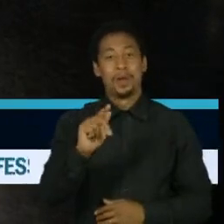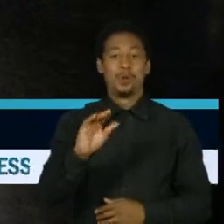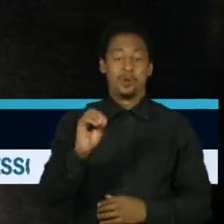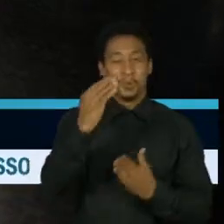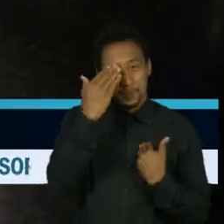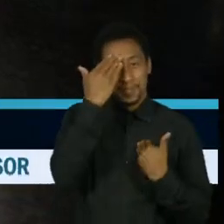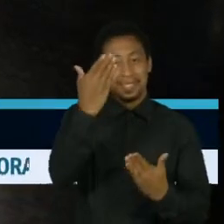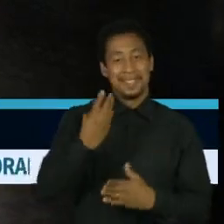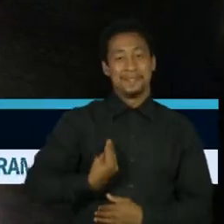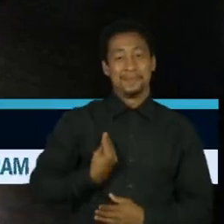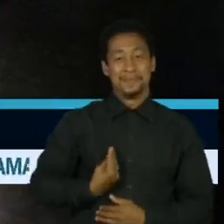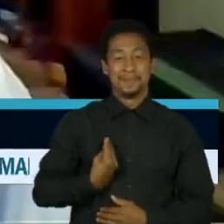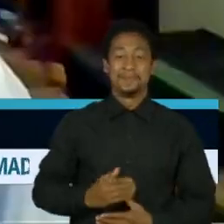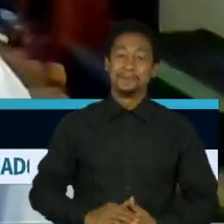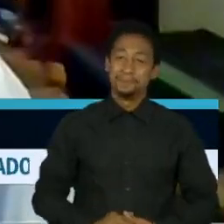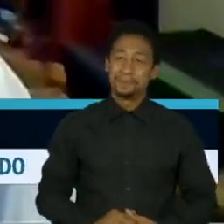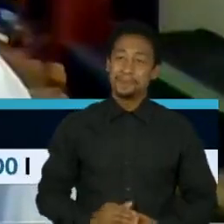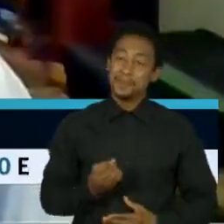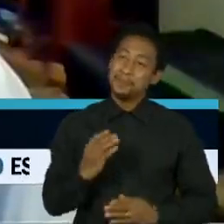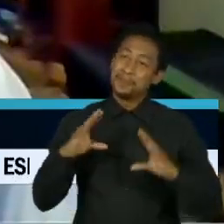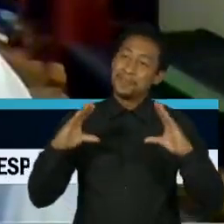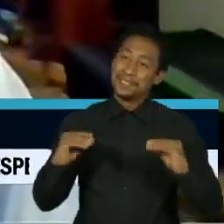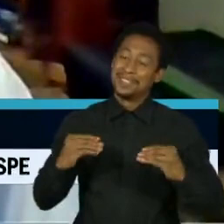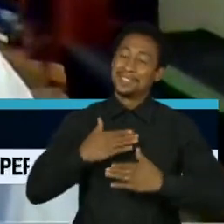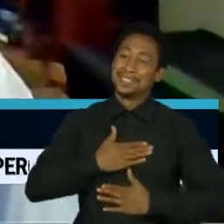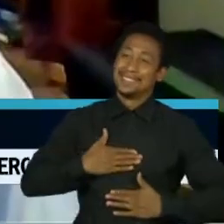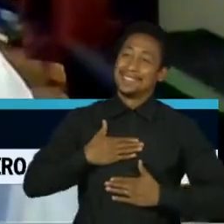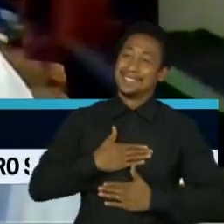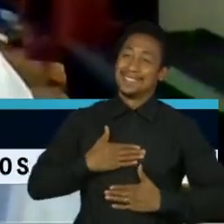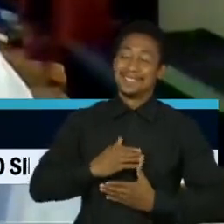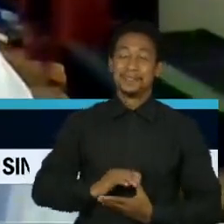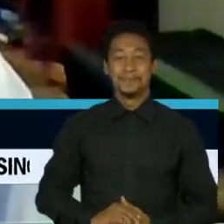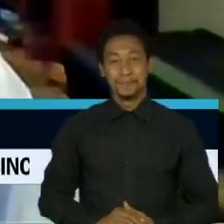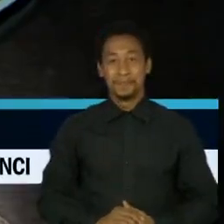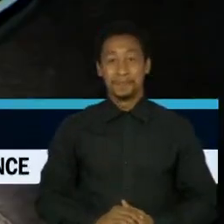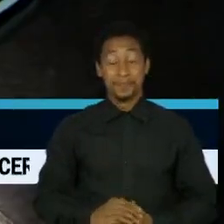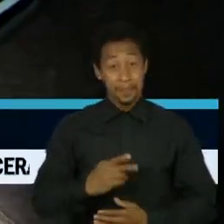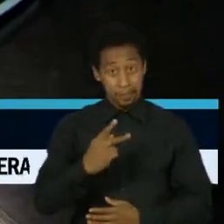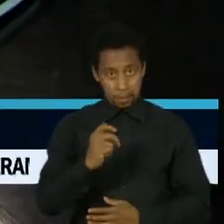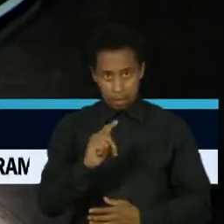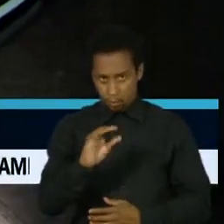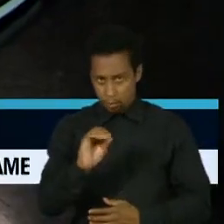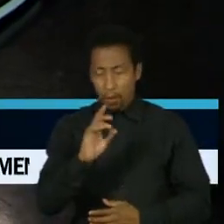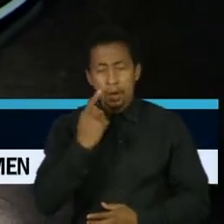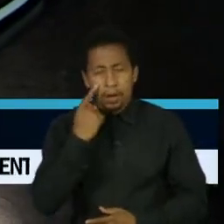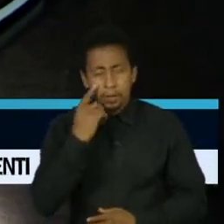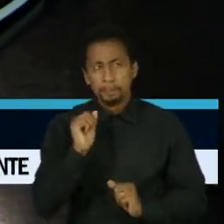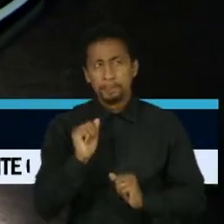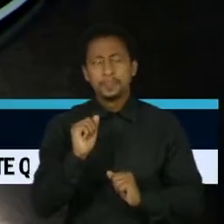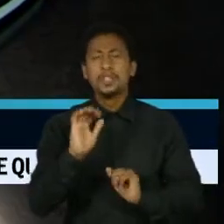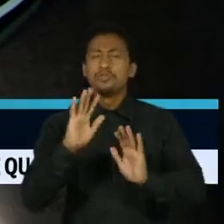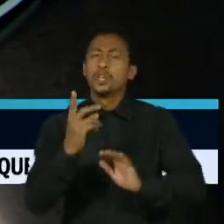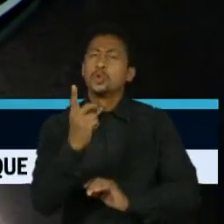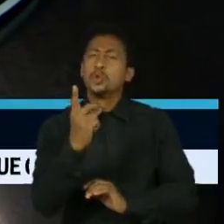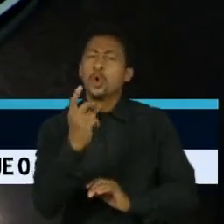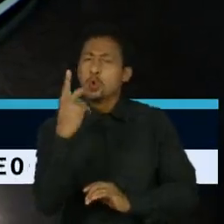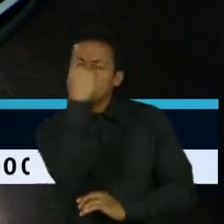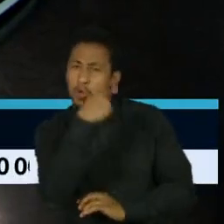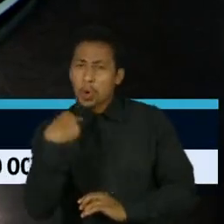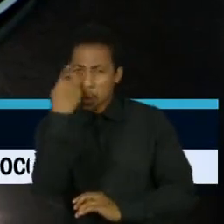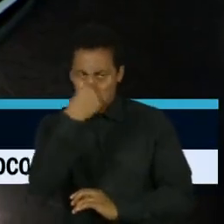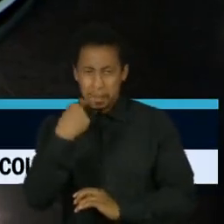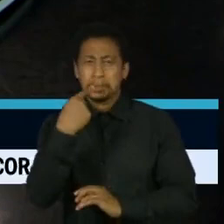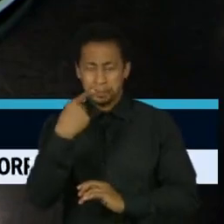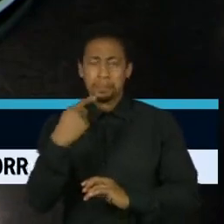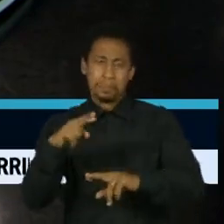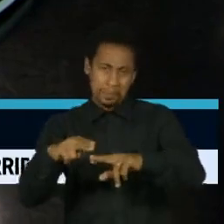Cultura. Boa noite, é um prazer. Paulo, passadas 12 horas do desmoronamento, já é possível ter uma ideia mais clara